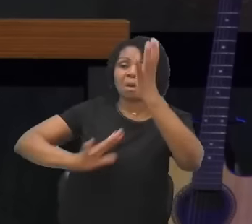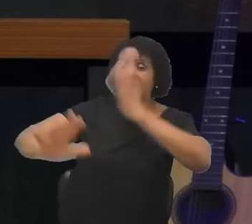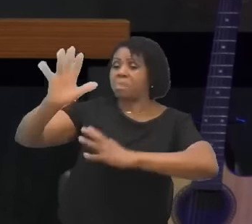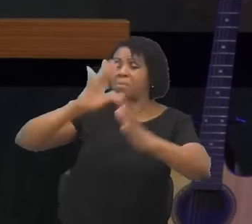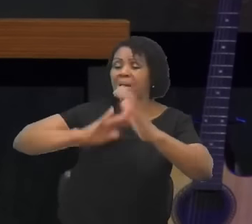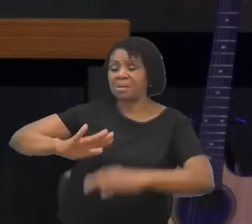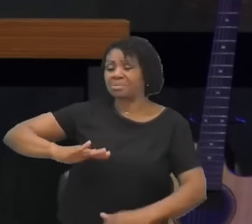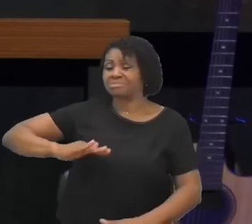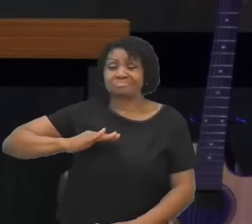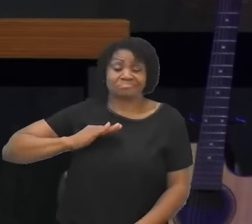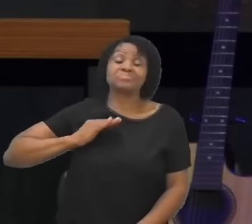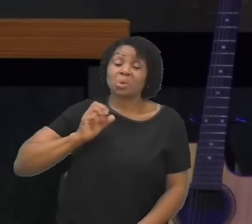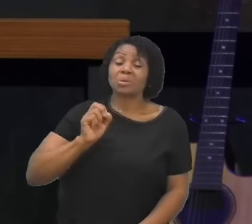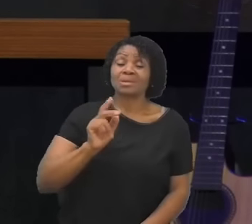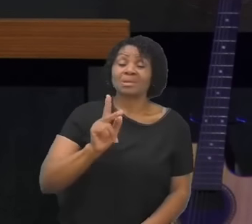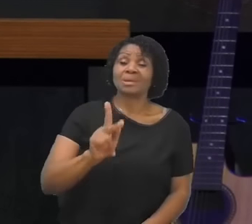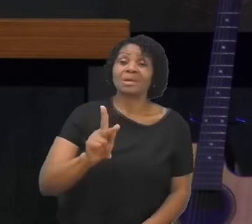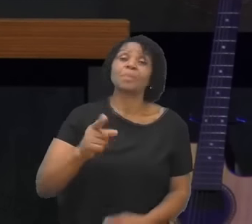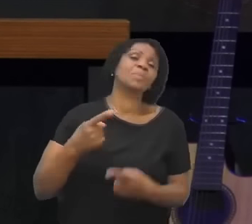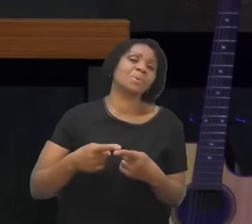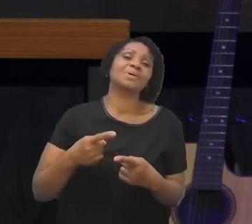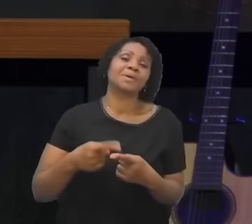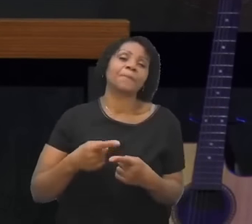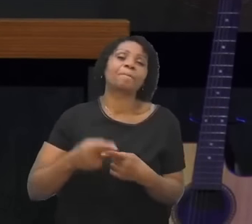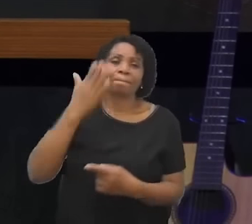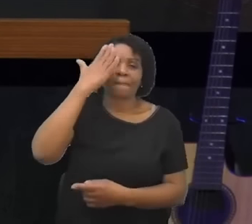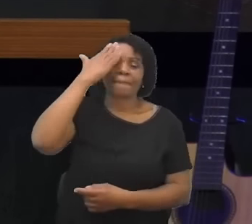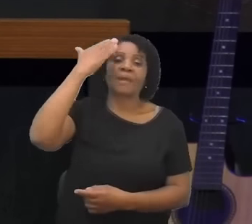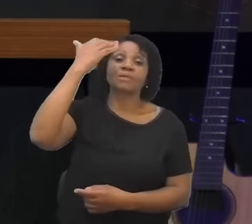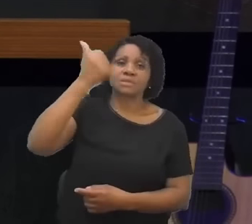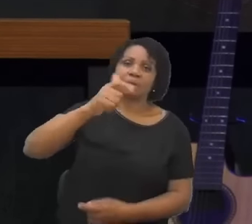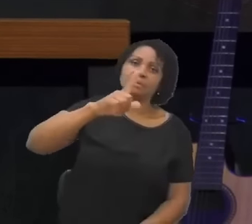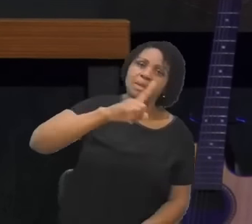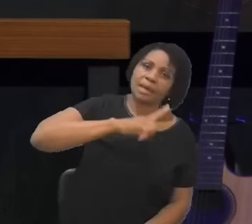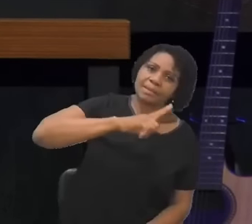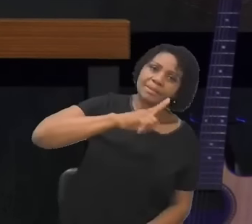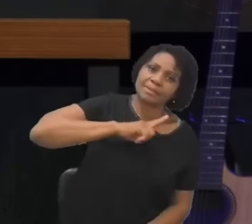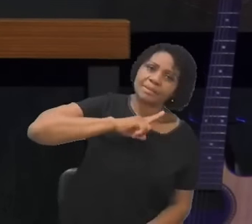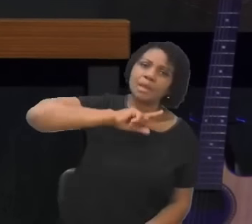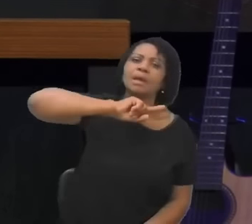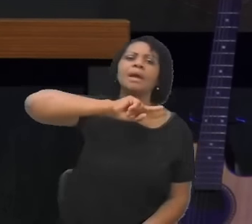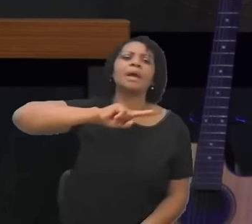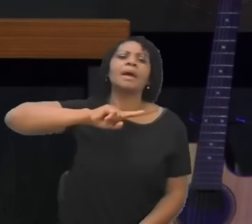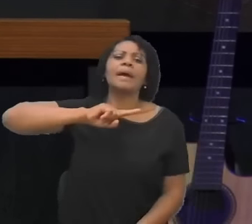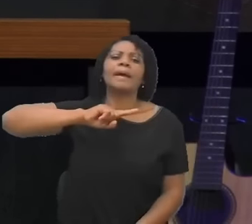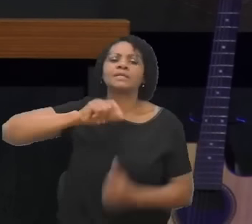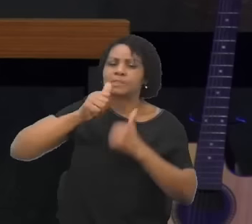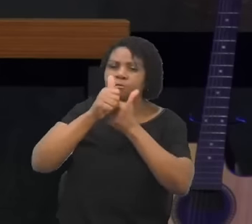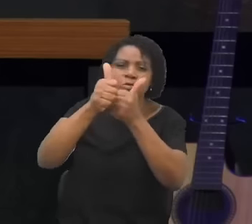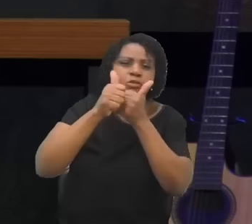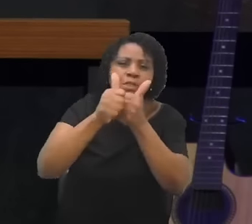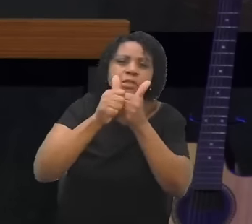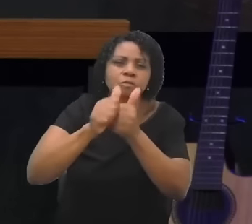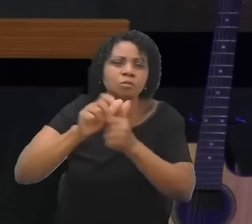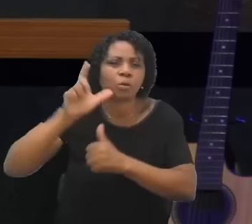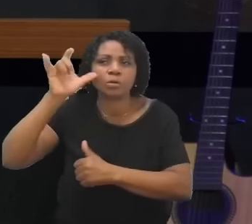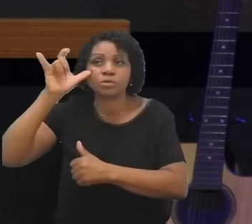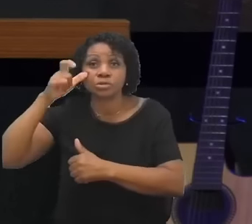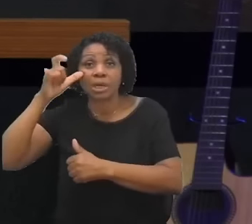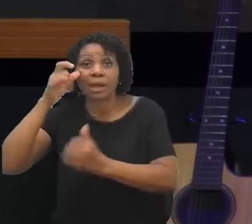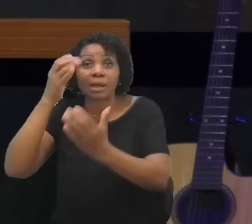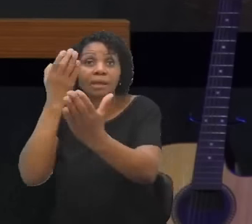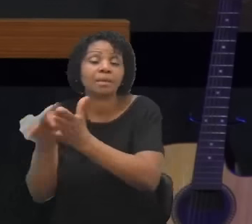sobe ao meu coração. Porque eu sei o que é ter quase 500,000 de seguidores e sei o que foi